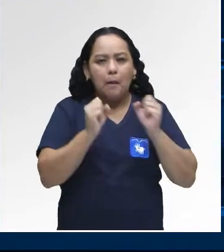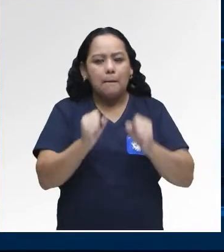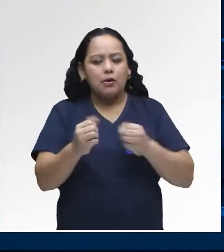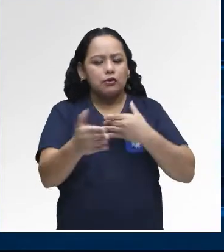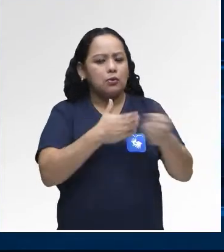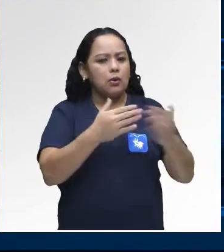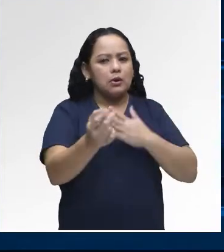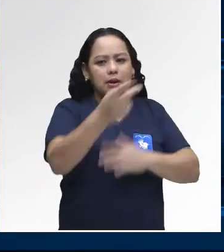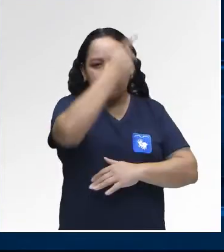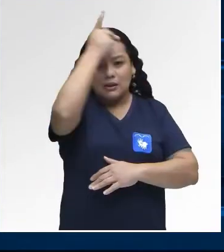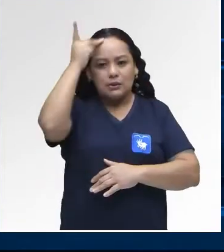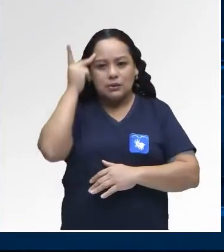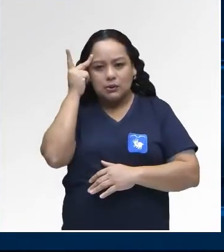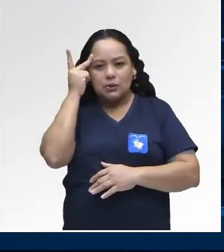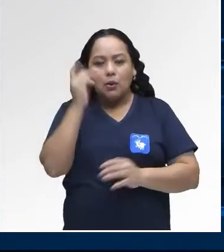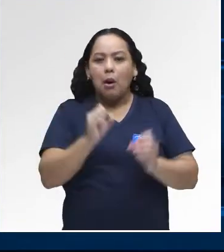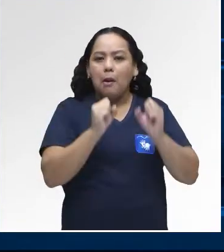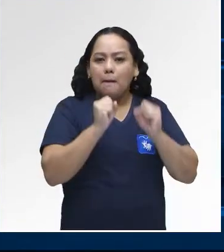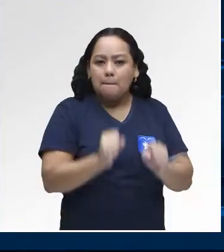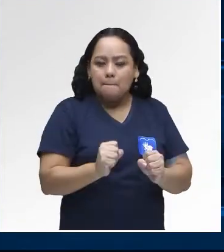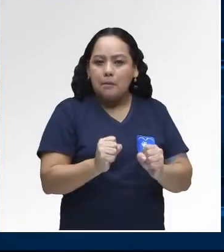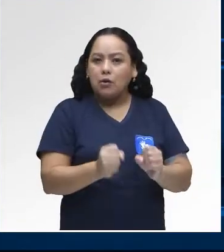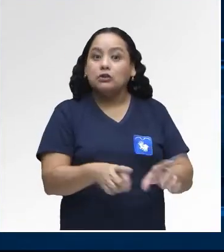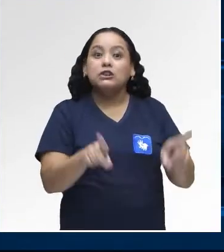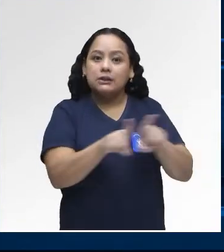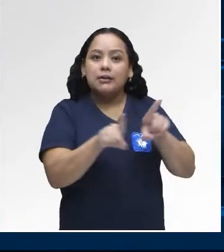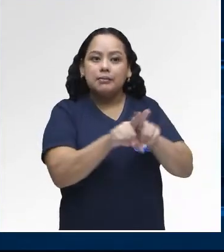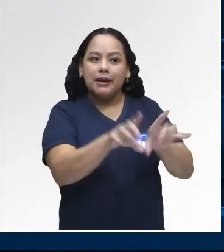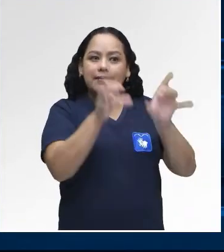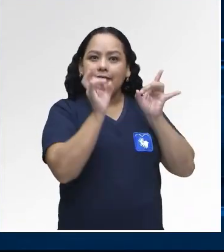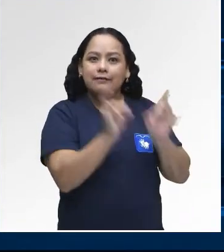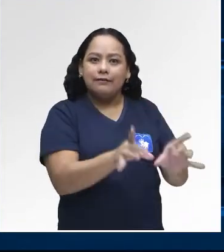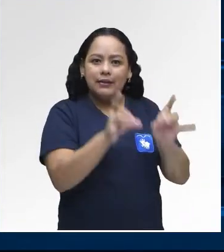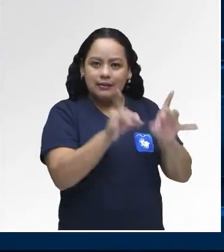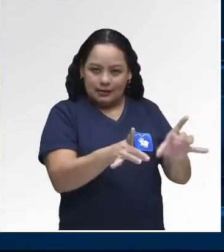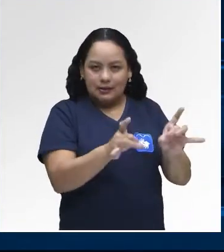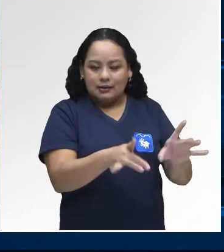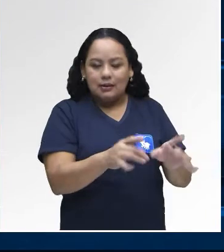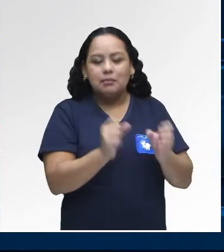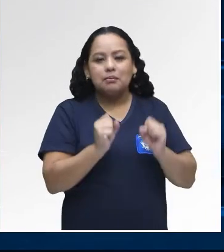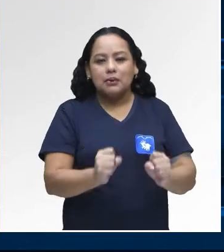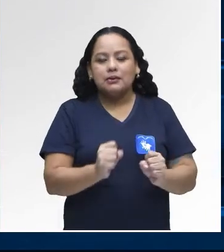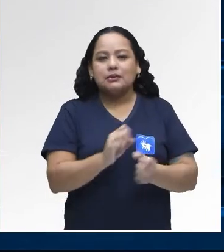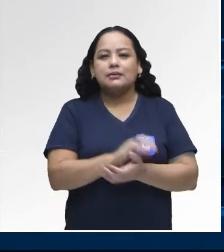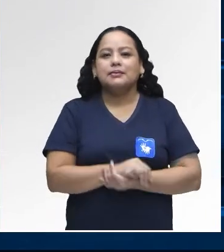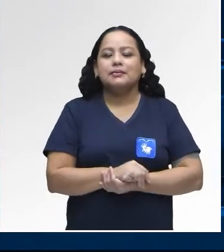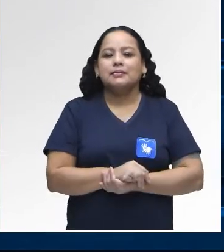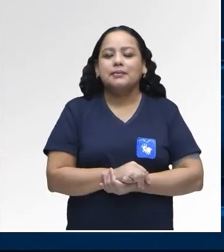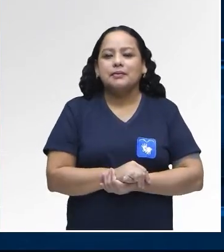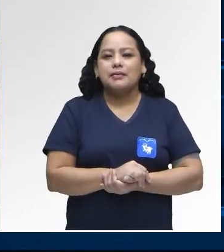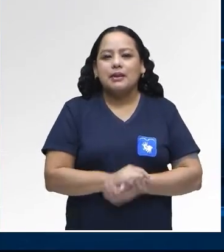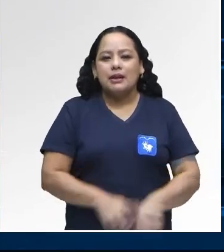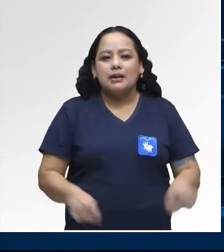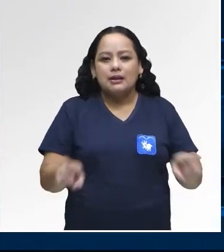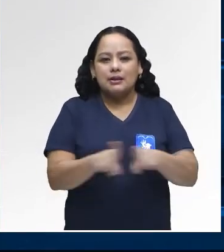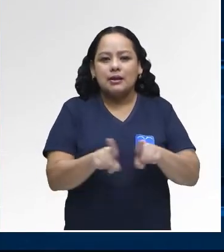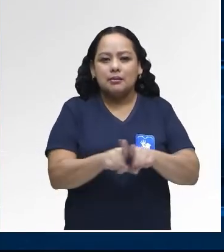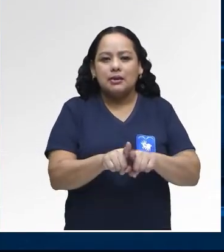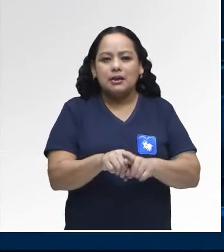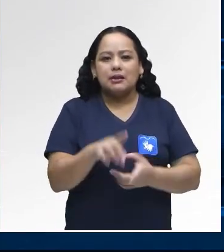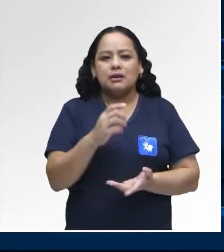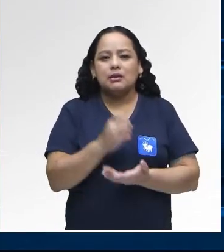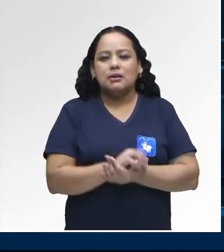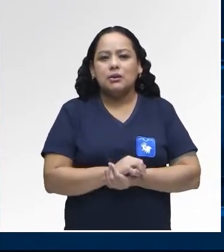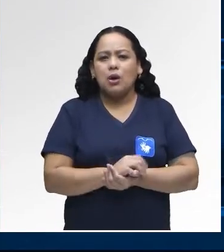pessoa, podem ser comercializadas, vendidas no caso, e